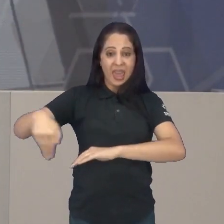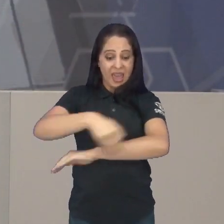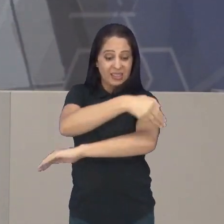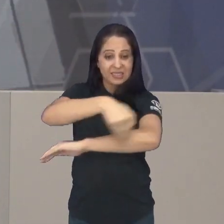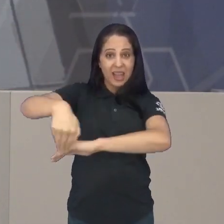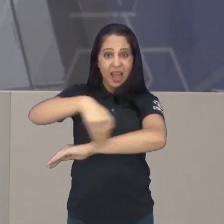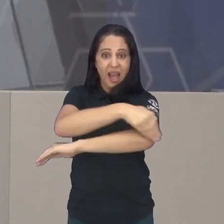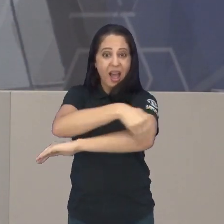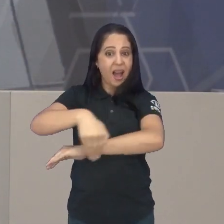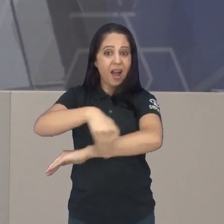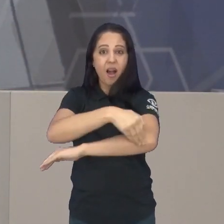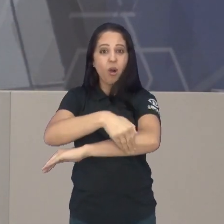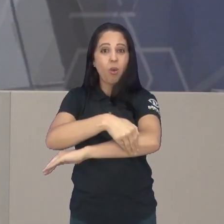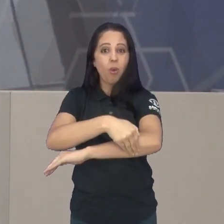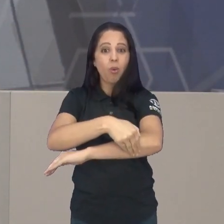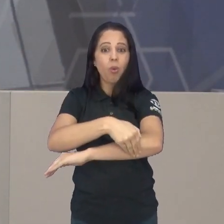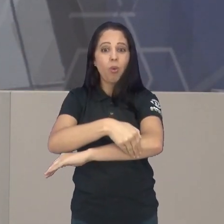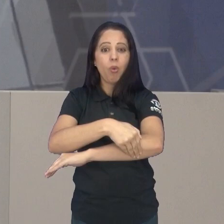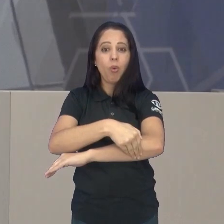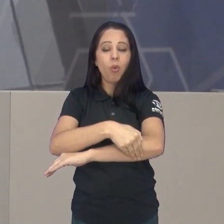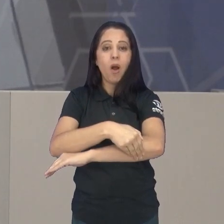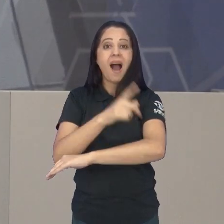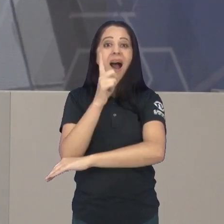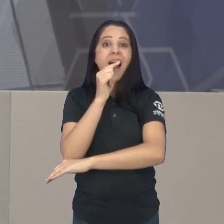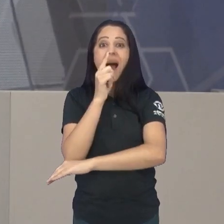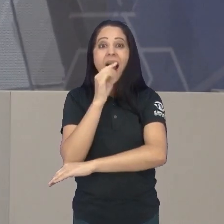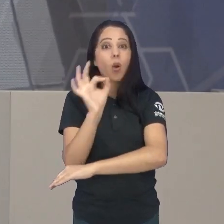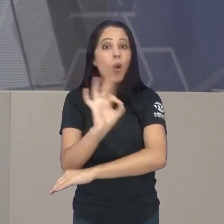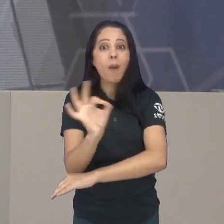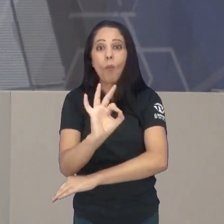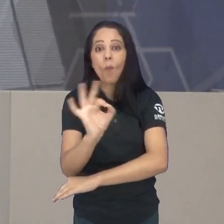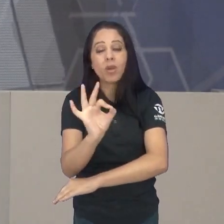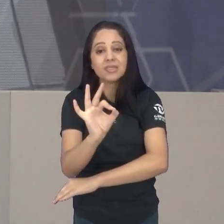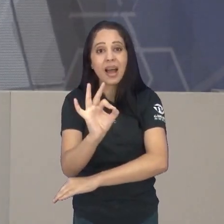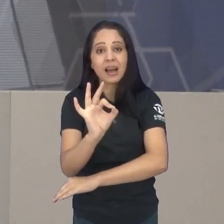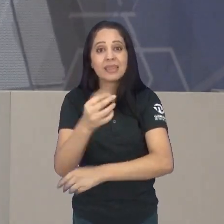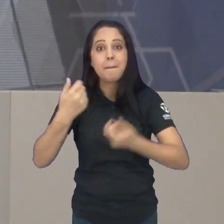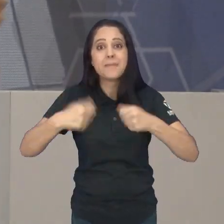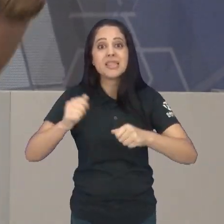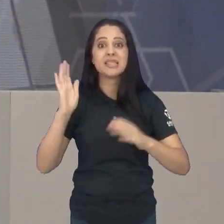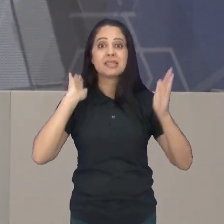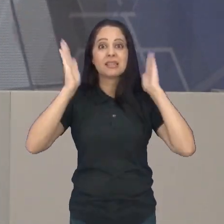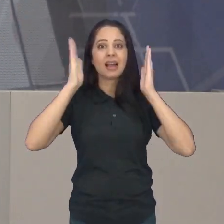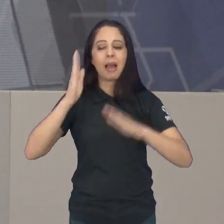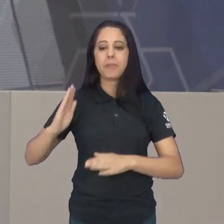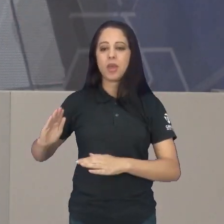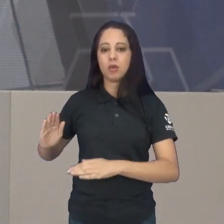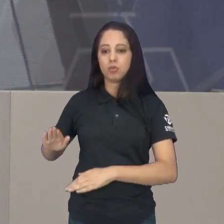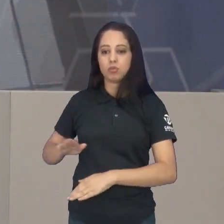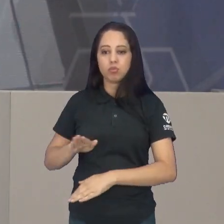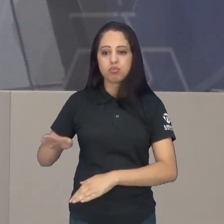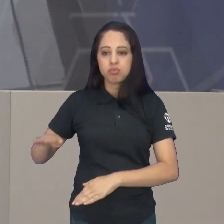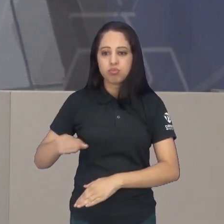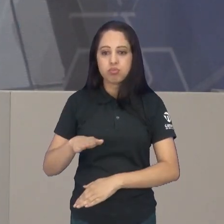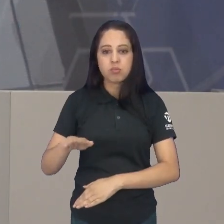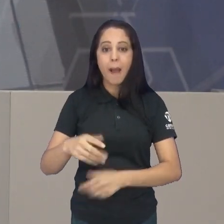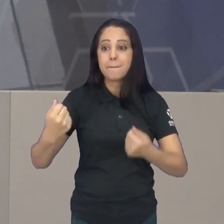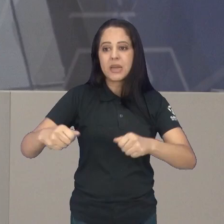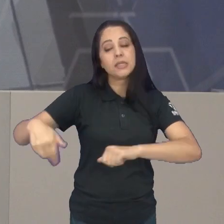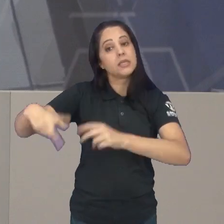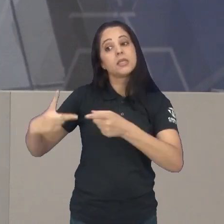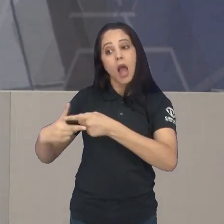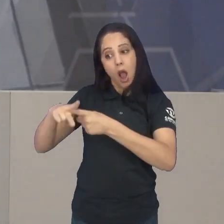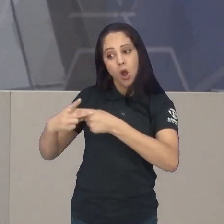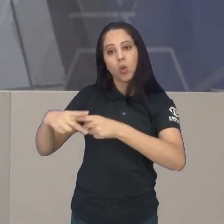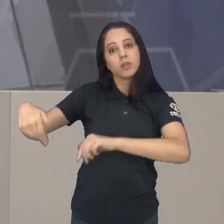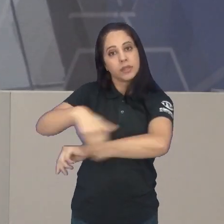rua não tem água. Então ela tem que subir, então tem que arrumar. Arrume aquela rua, por favor,